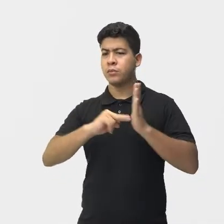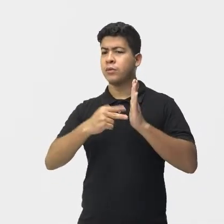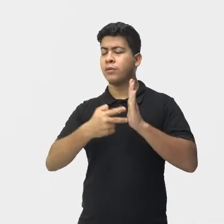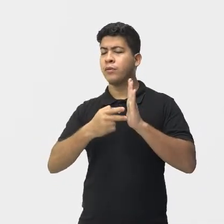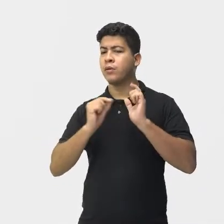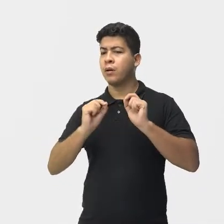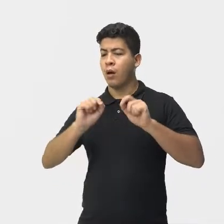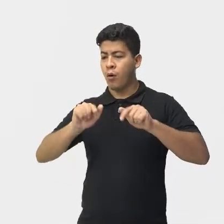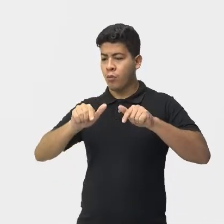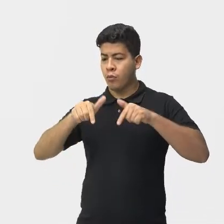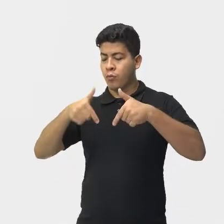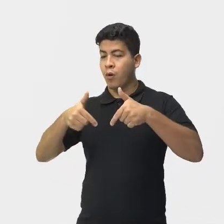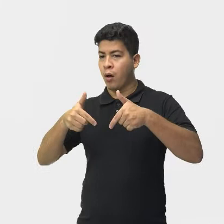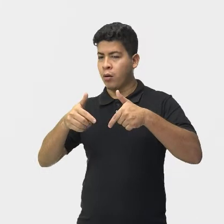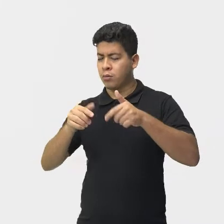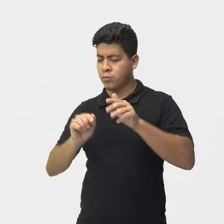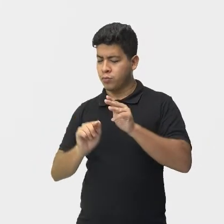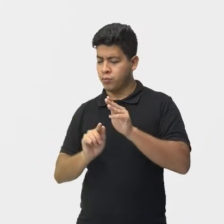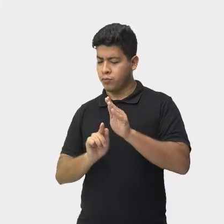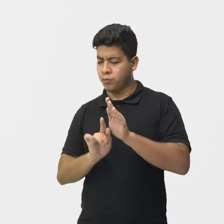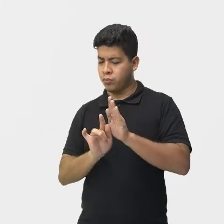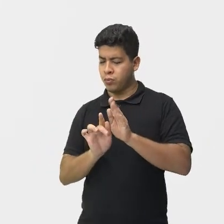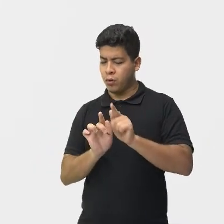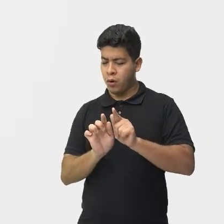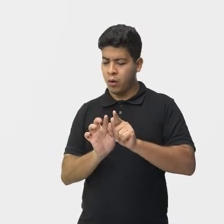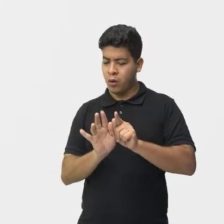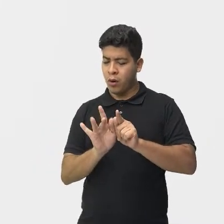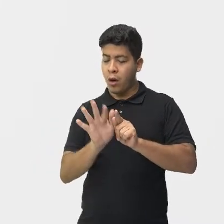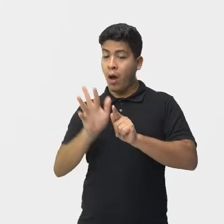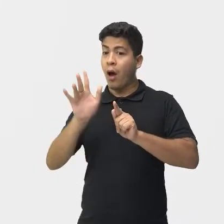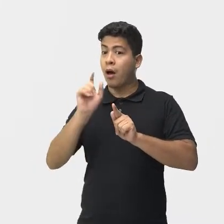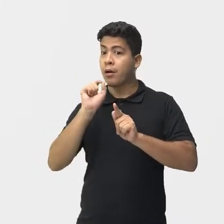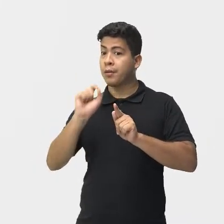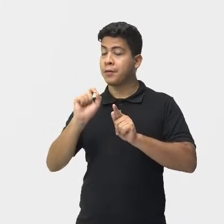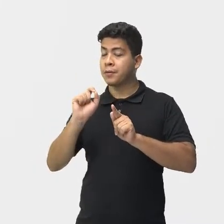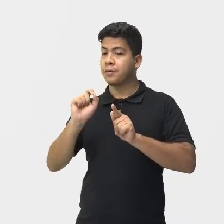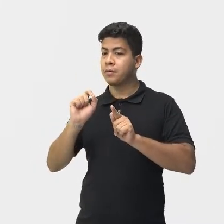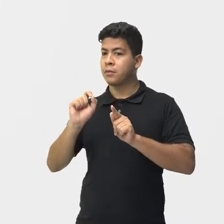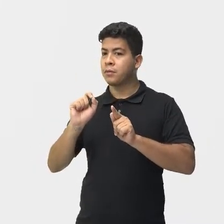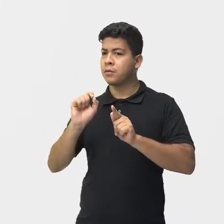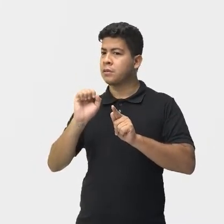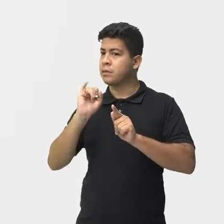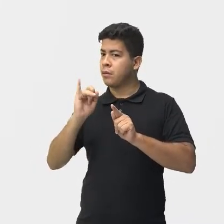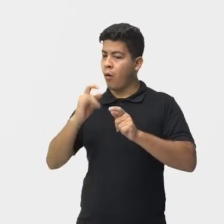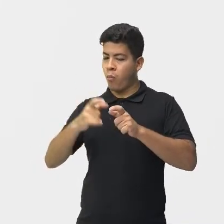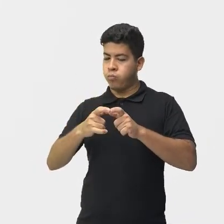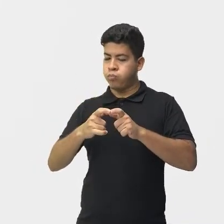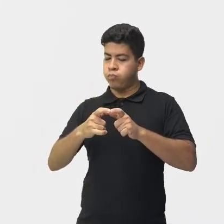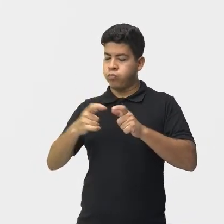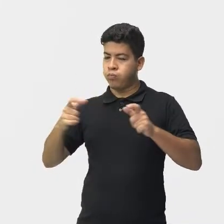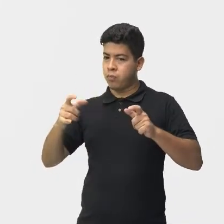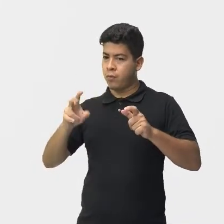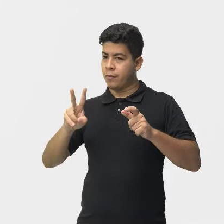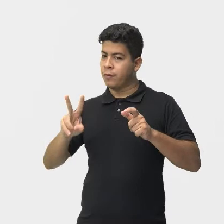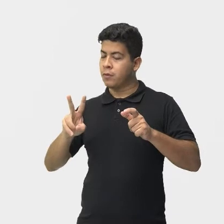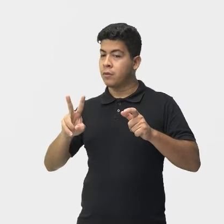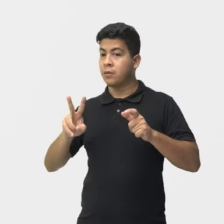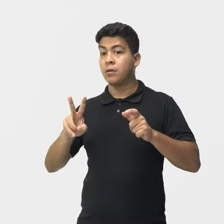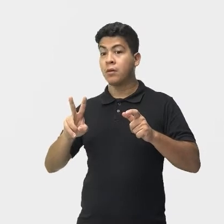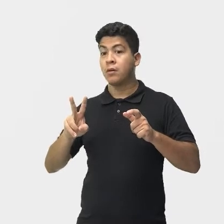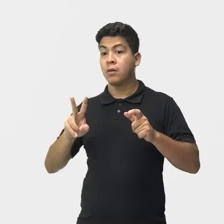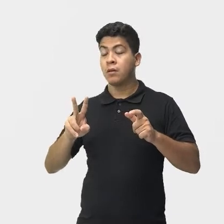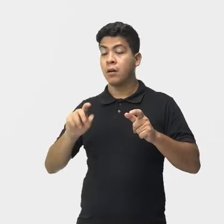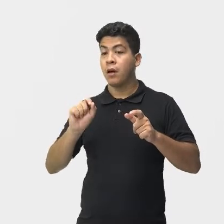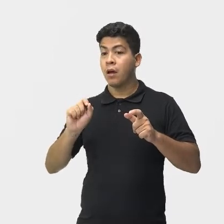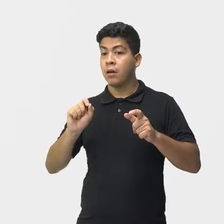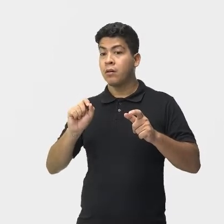recebido pelo gás. E aí, se o trabalho, se o volume está aumentando, eu tenho um trabalho